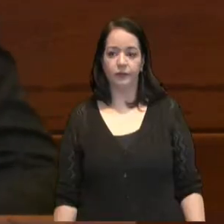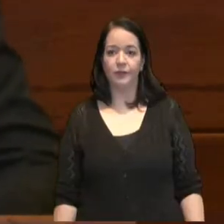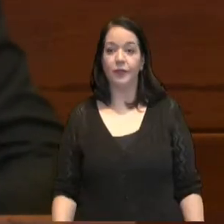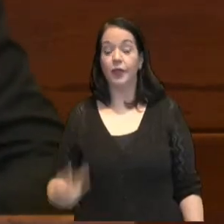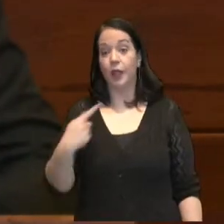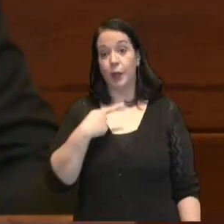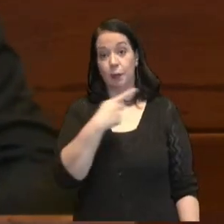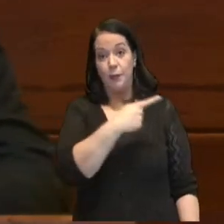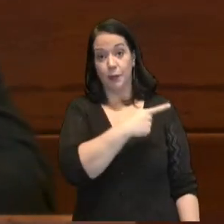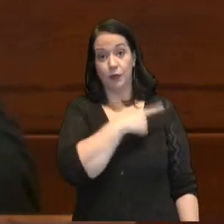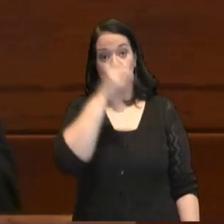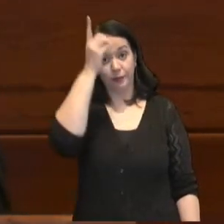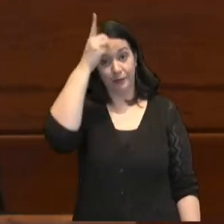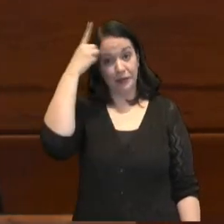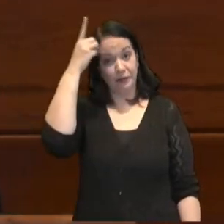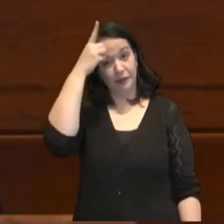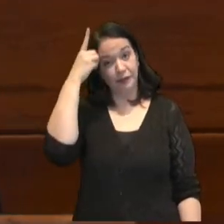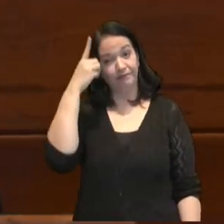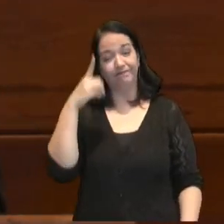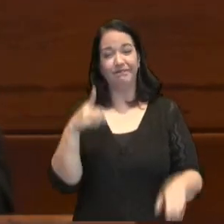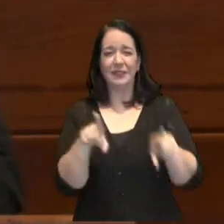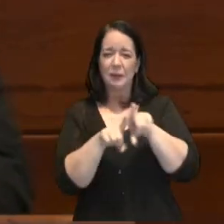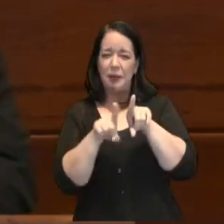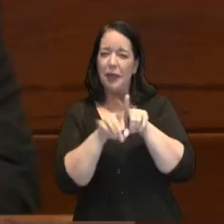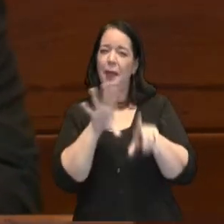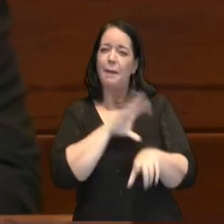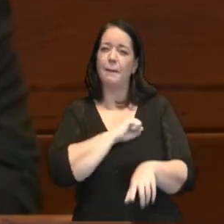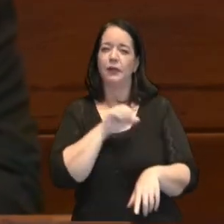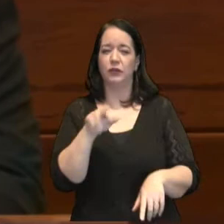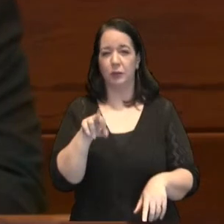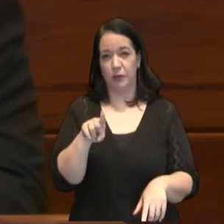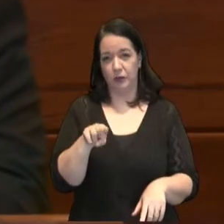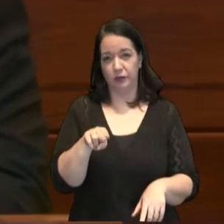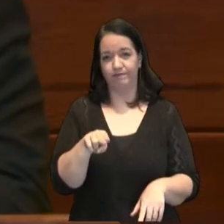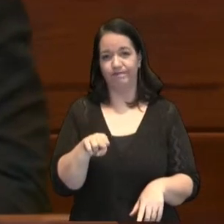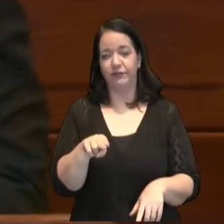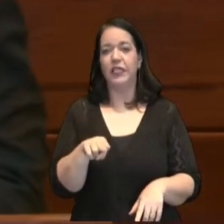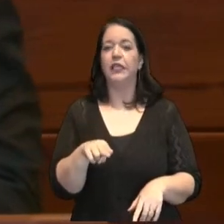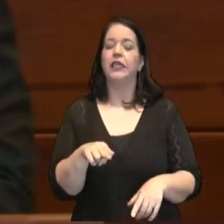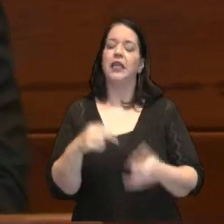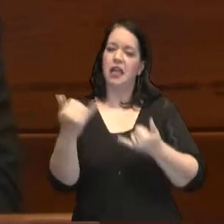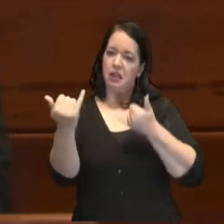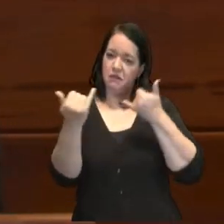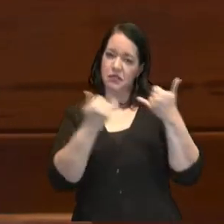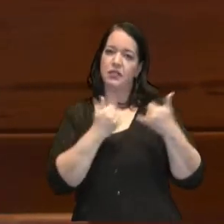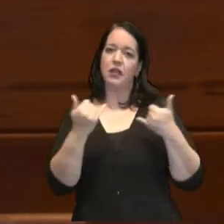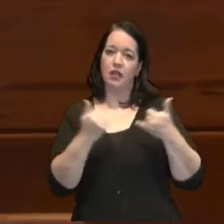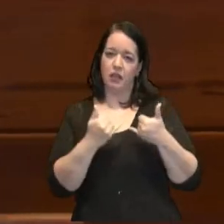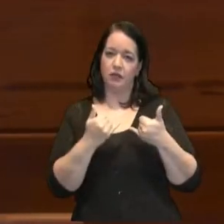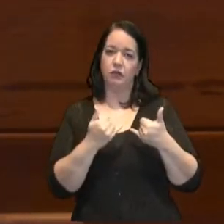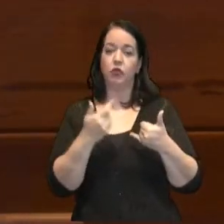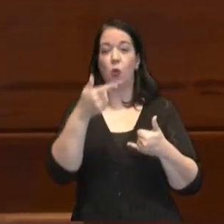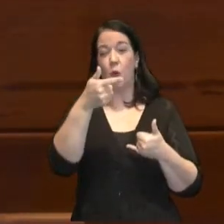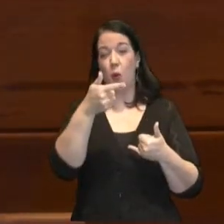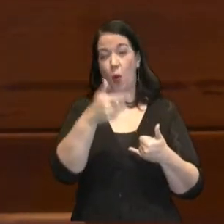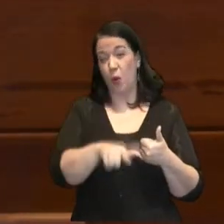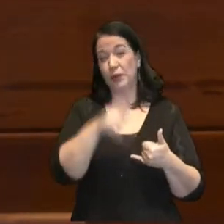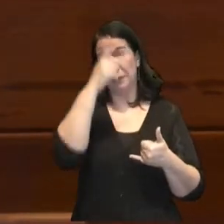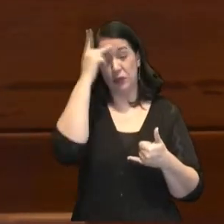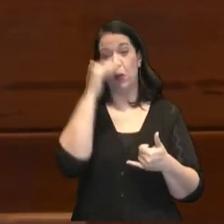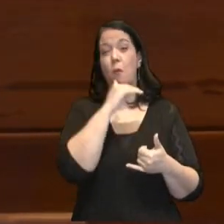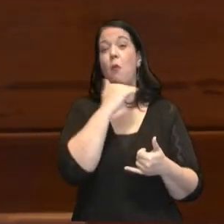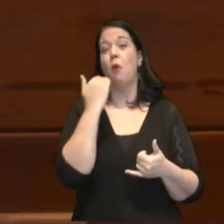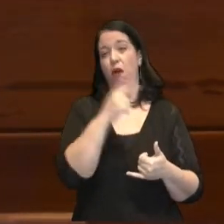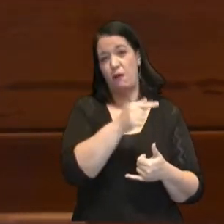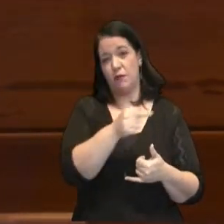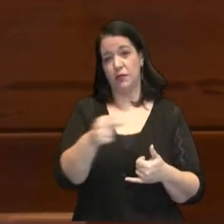Pastor Davi e prezados irmãos, recebemos mais a comunicação de mais um falecimento esta semana. Irmão